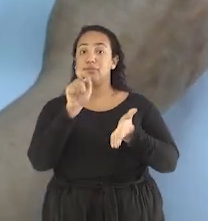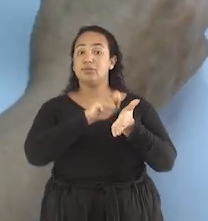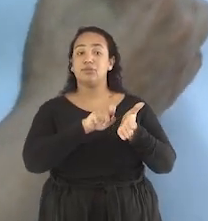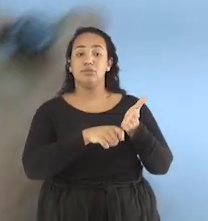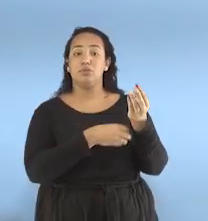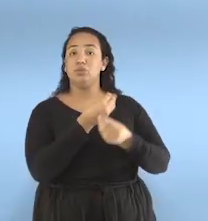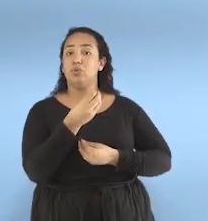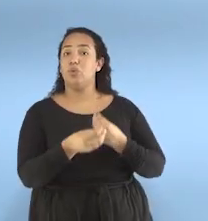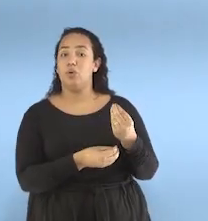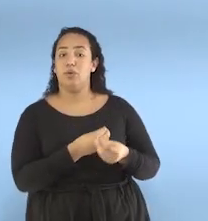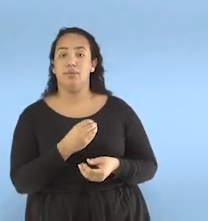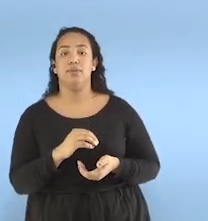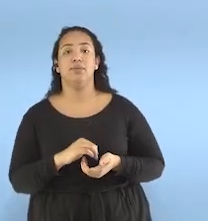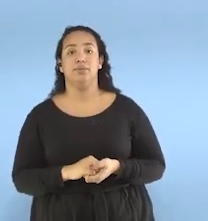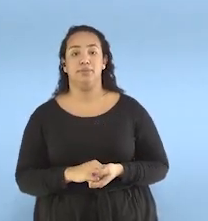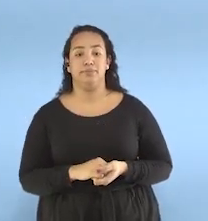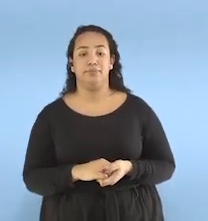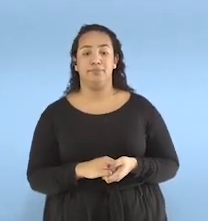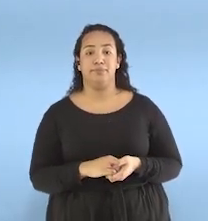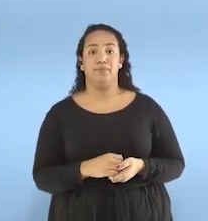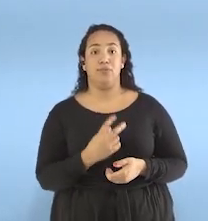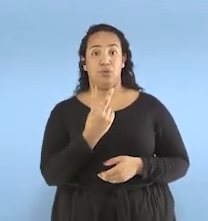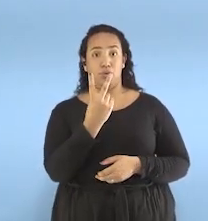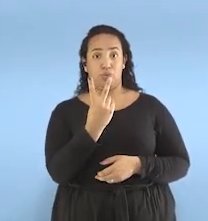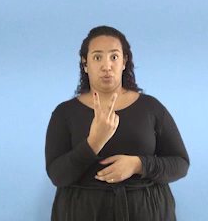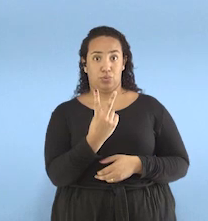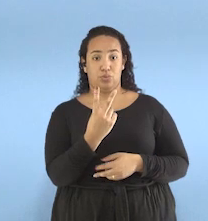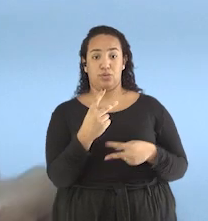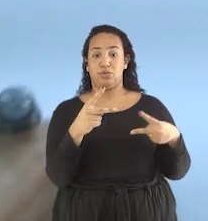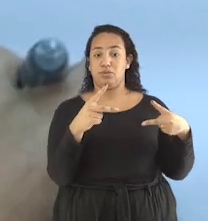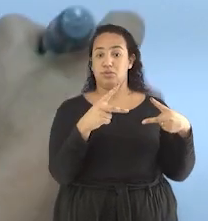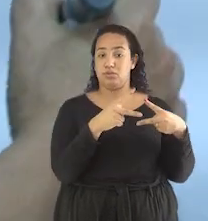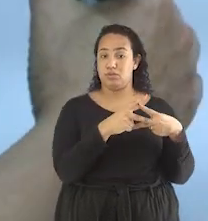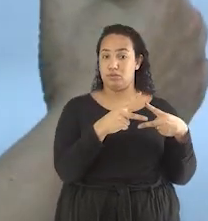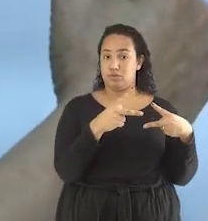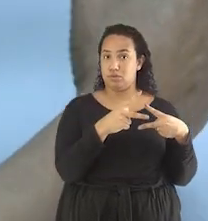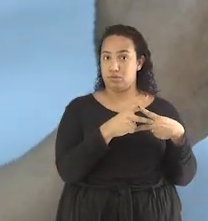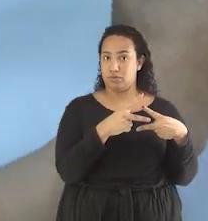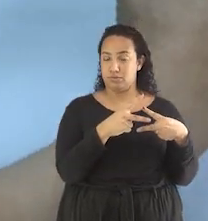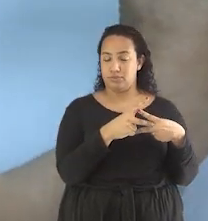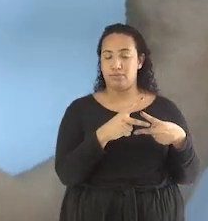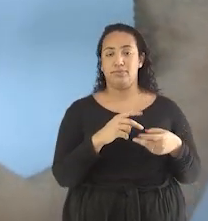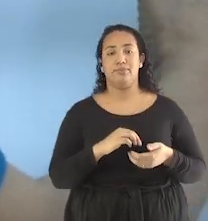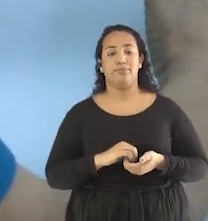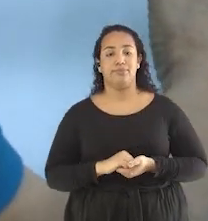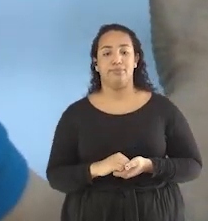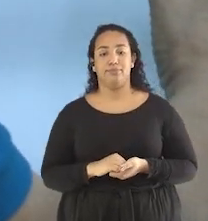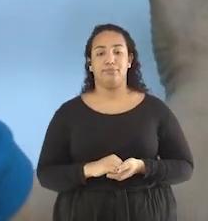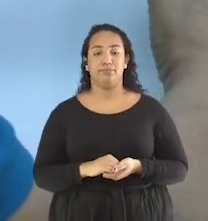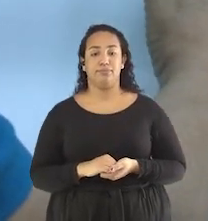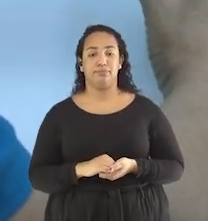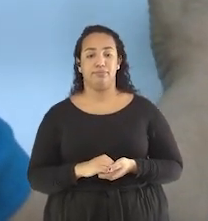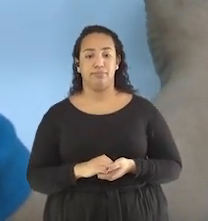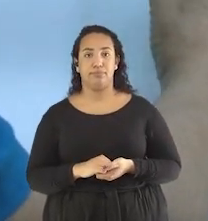eu vou escrever como? Vou escrever a parte inteira, então 2